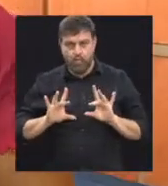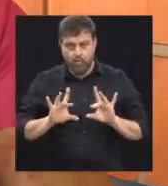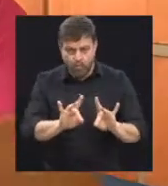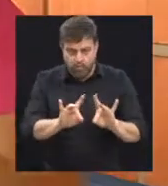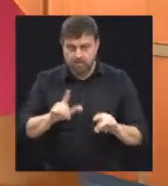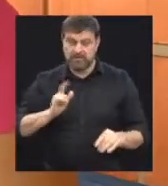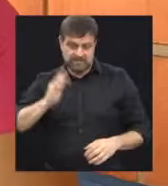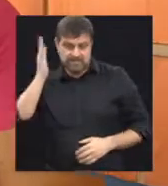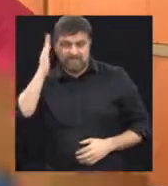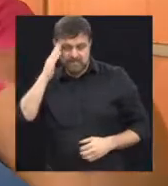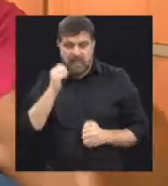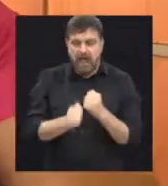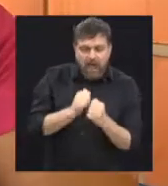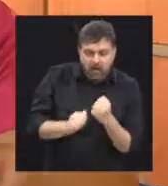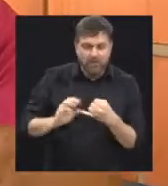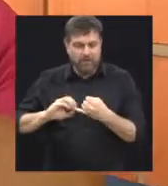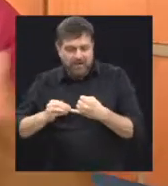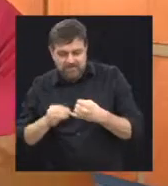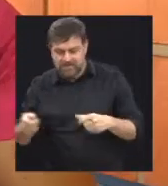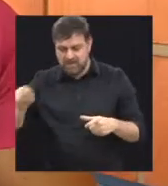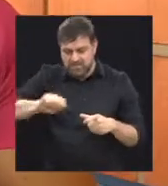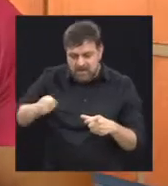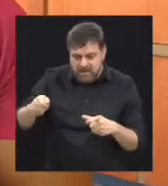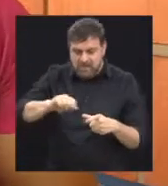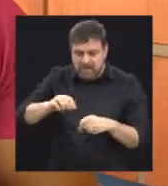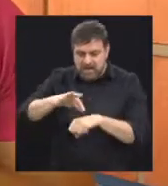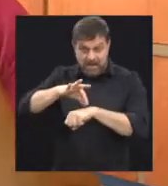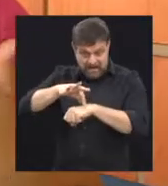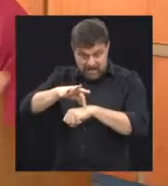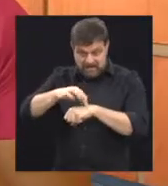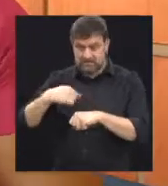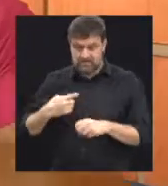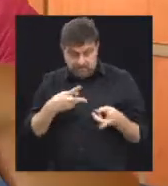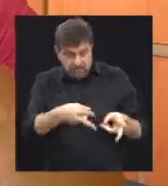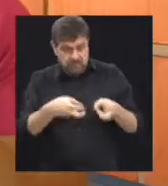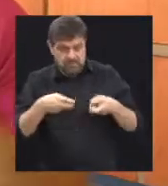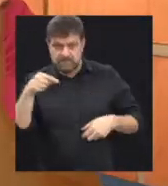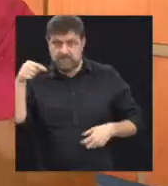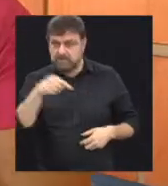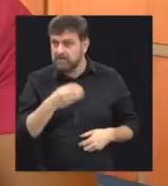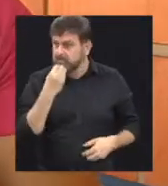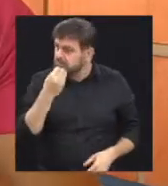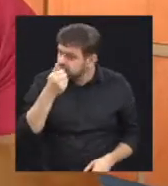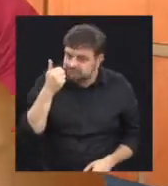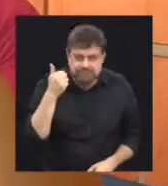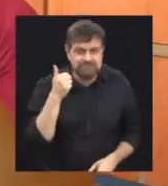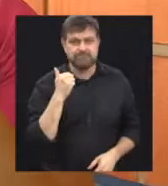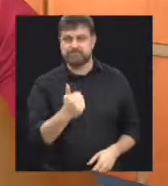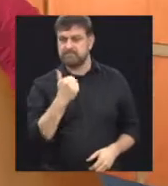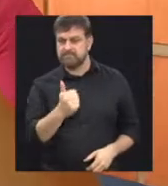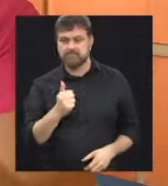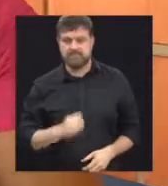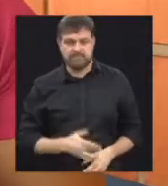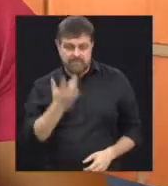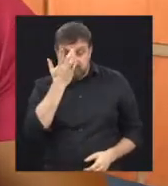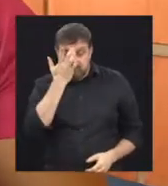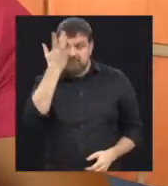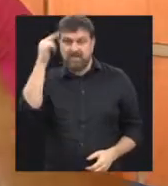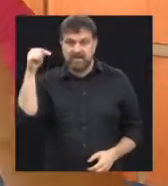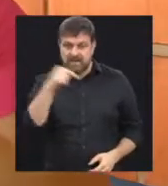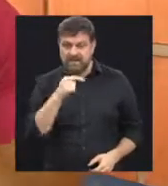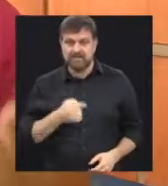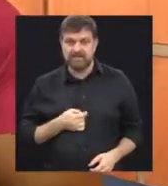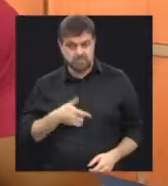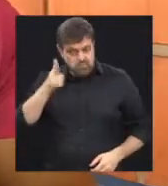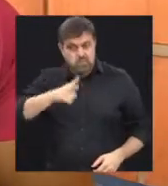menos arroz, menos feijão, menos a carne. E assim, percebi que assim, foi bem, é uma coisa mais fácil.